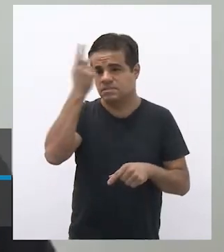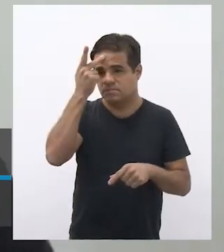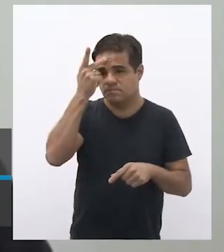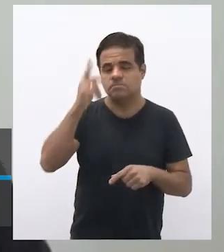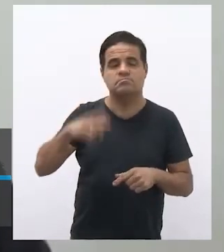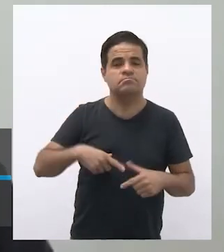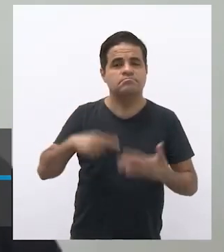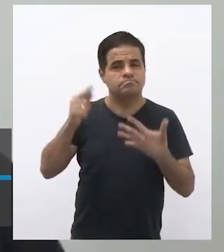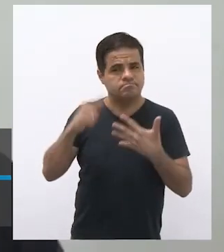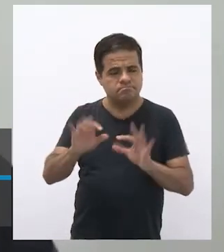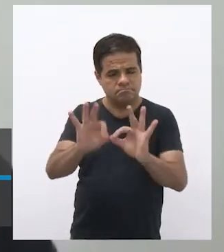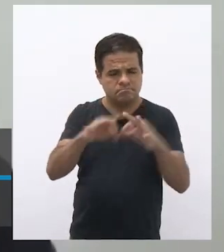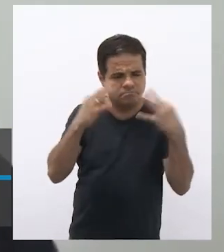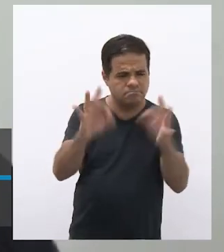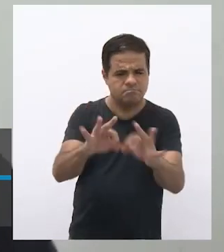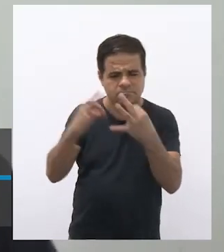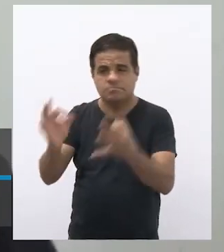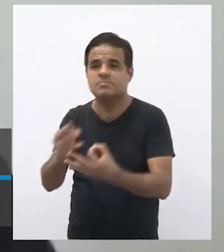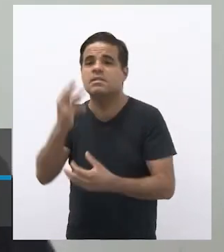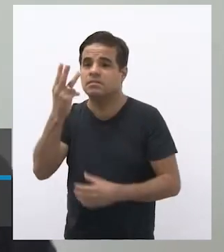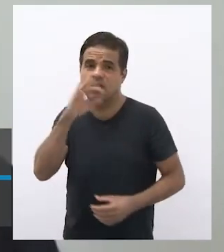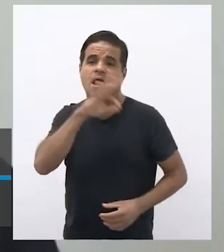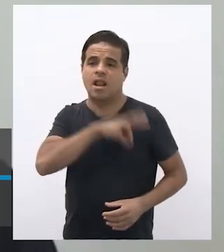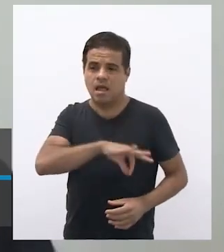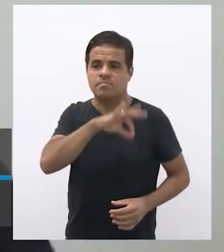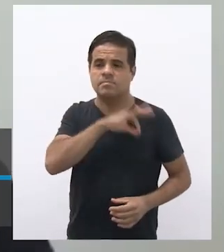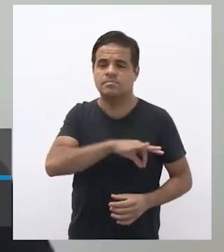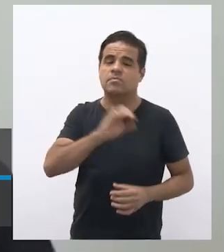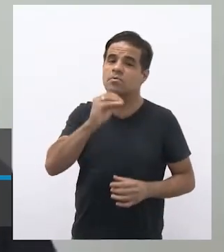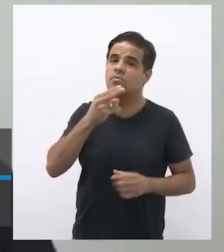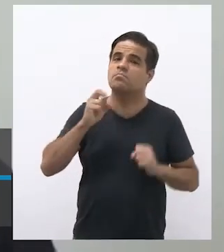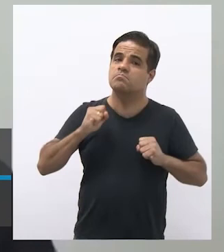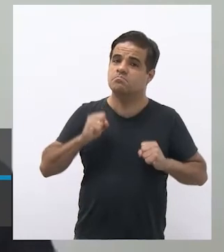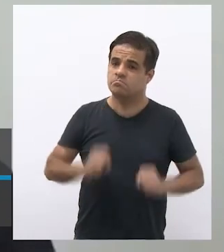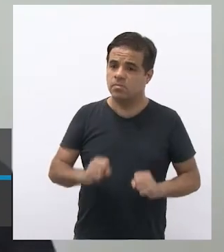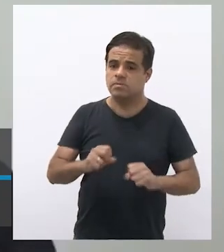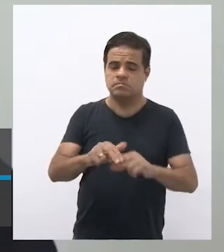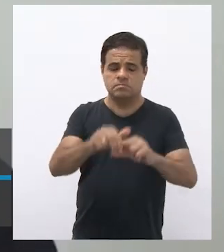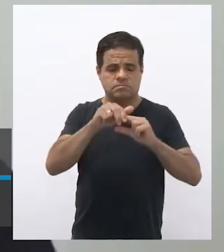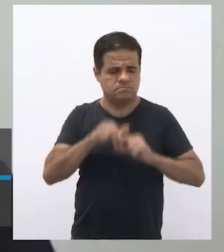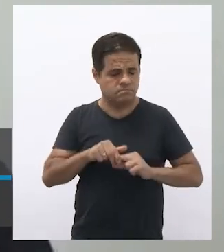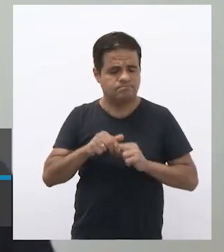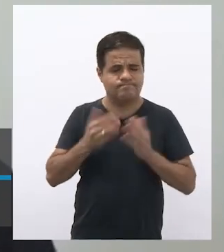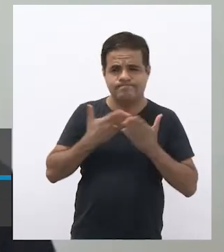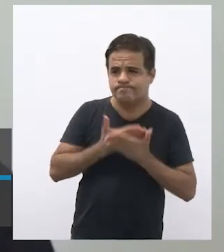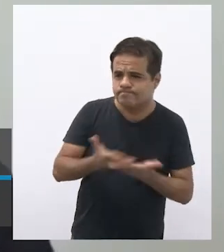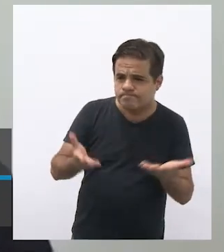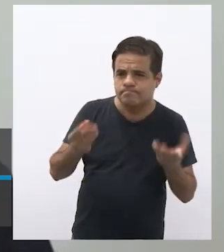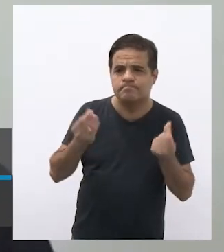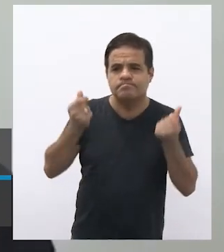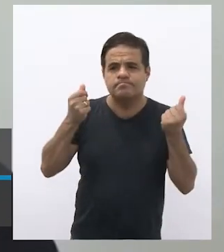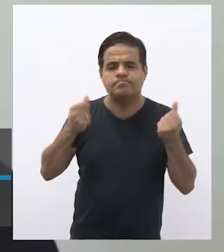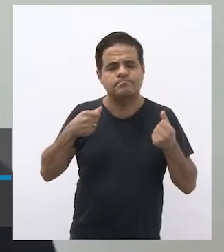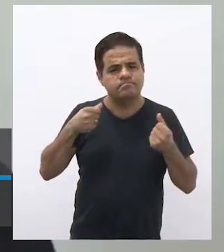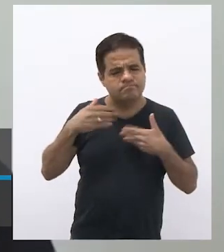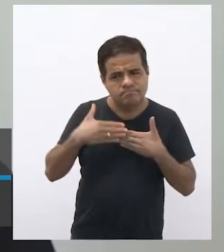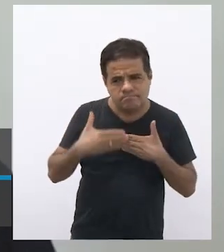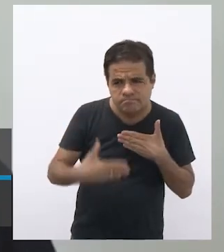critério de renda familiar de até 3 salários mínimos, ou que pode ser em razão, né, dessa vulnerabilidade decorrente,